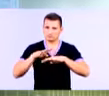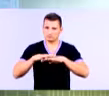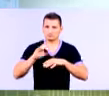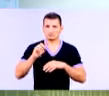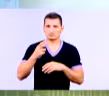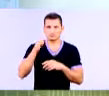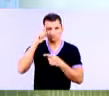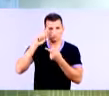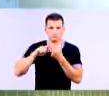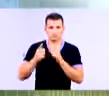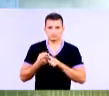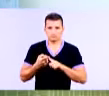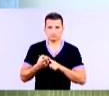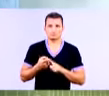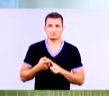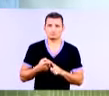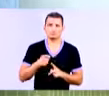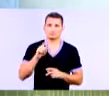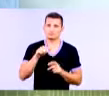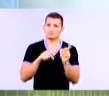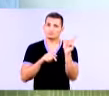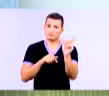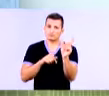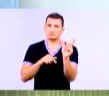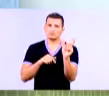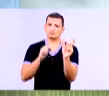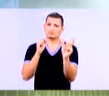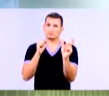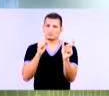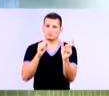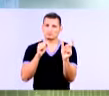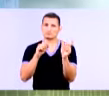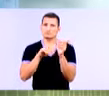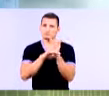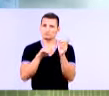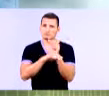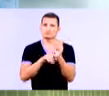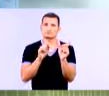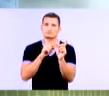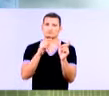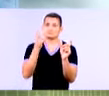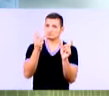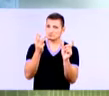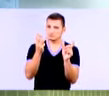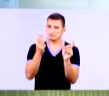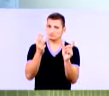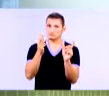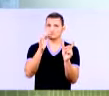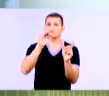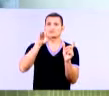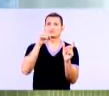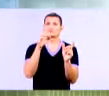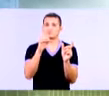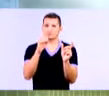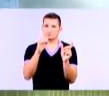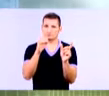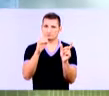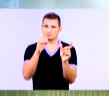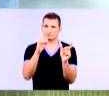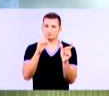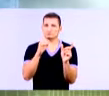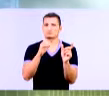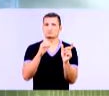lógica, né? Então essa variável pode ser, a gente pode colocar valores delas de três maneiras, colocando valor fixo, olha, idade recebe